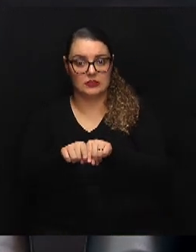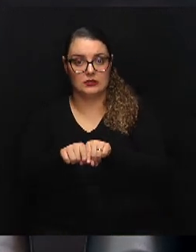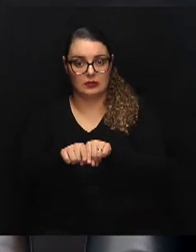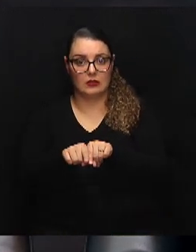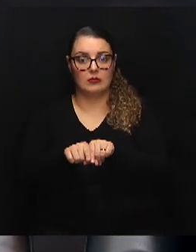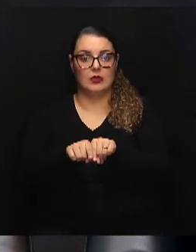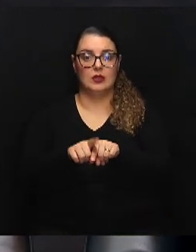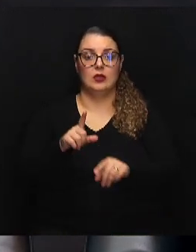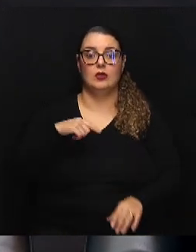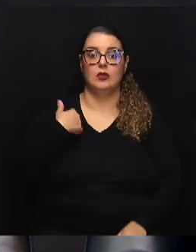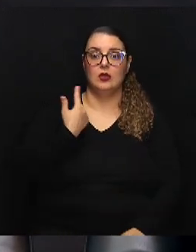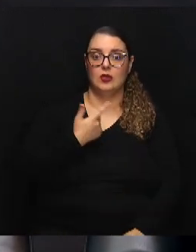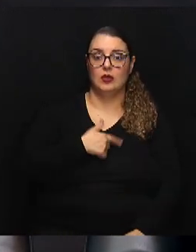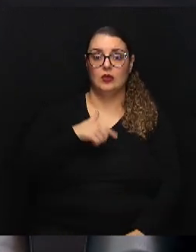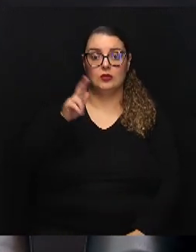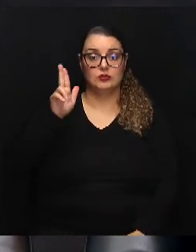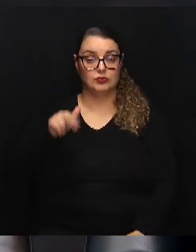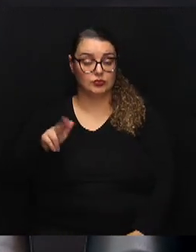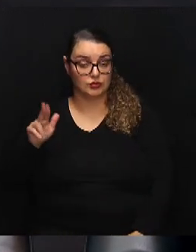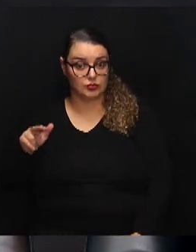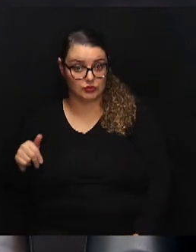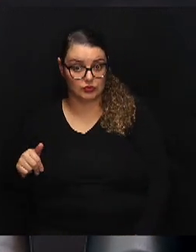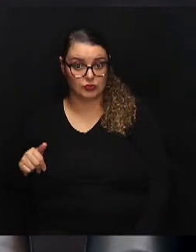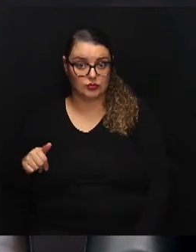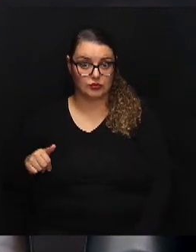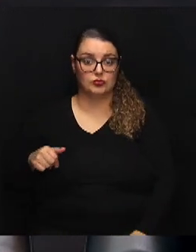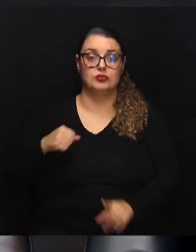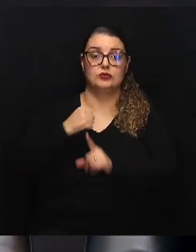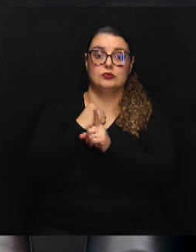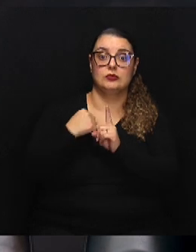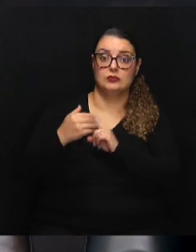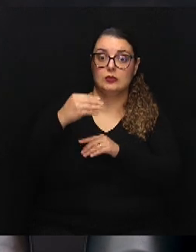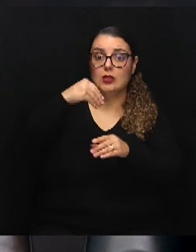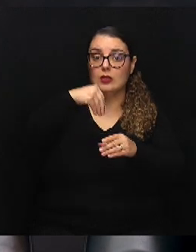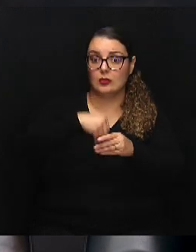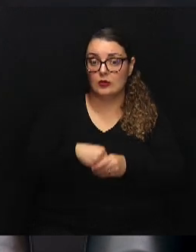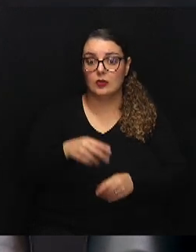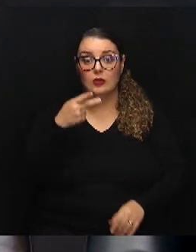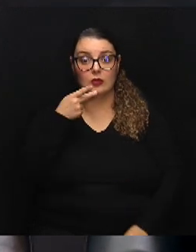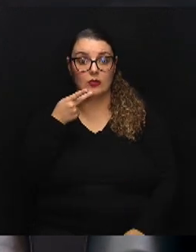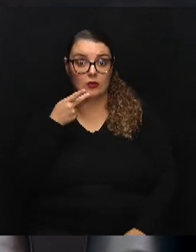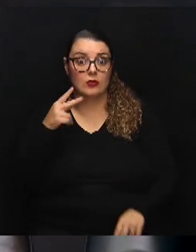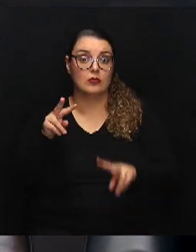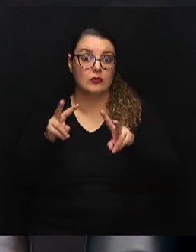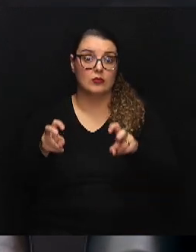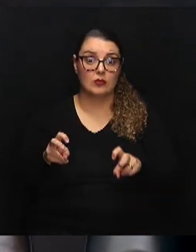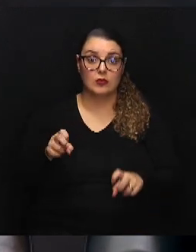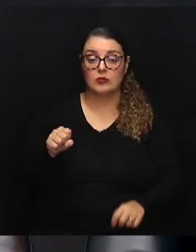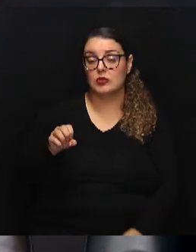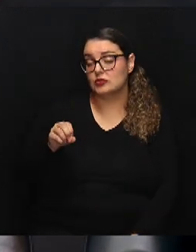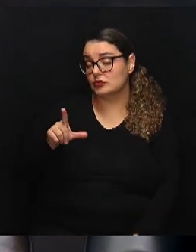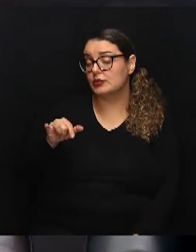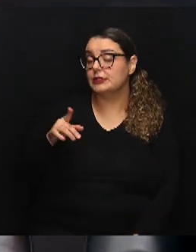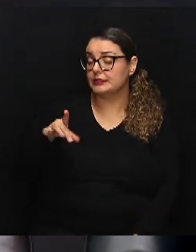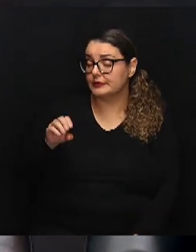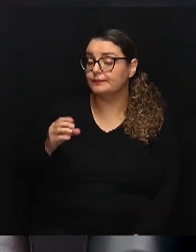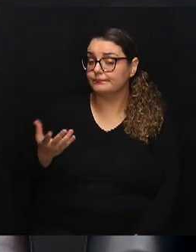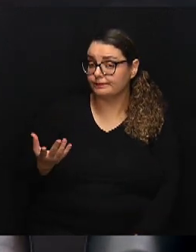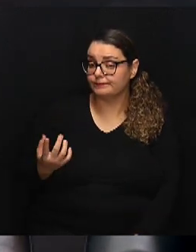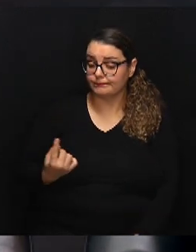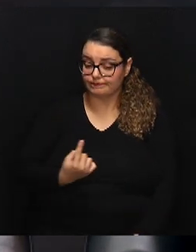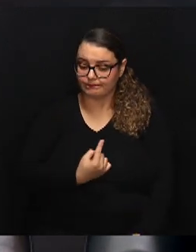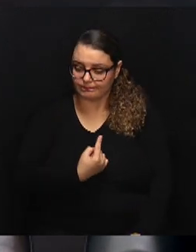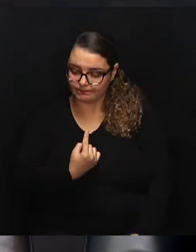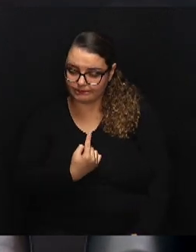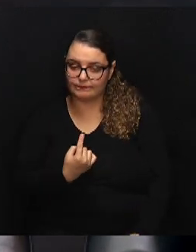também a gente nunca esteve em uma sociedade que se falou tanto sobre solidão. Então, ao mesmo tempo